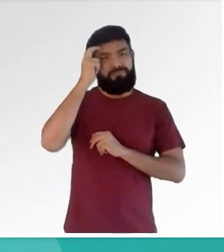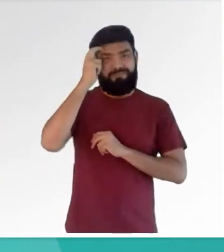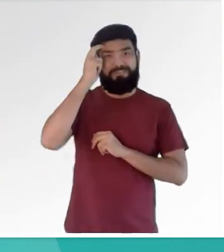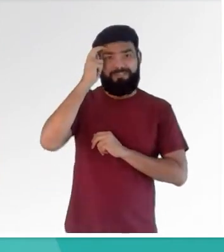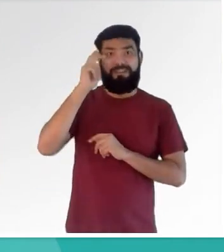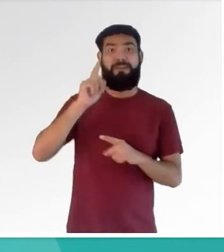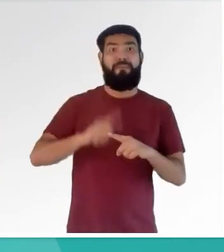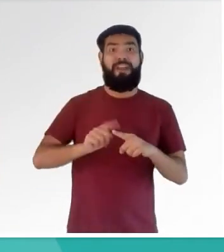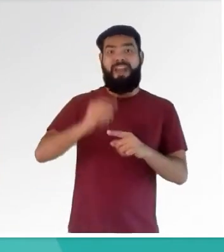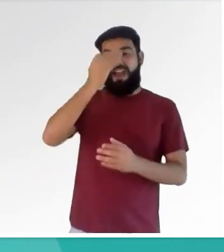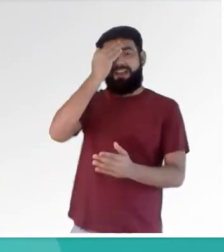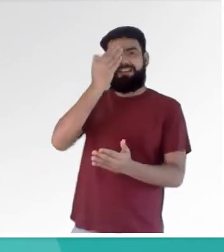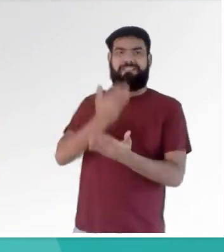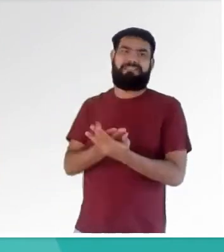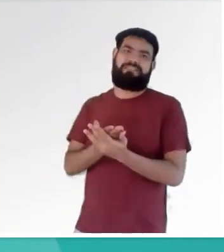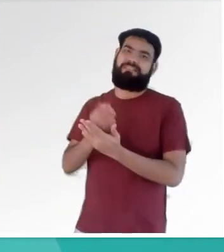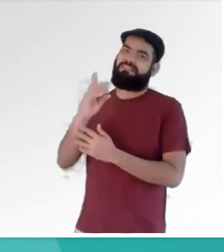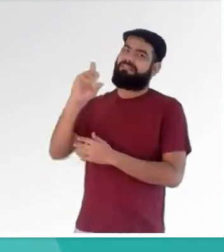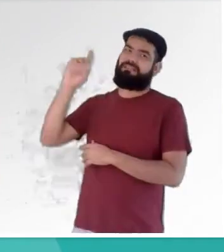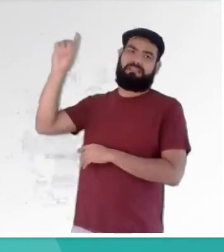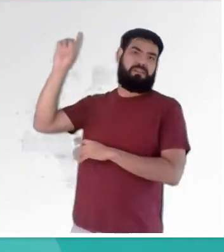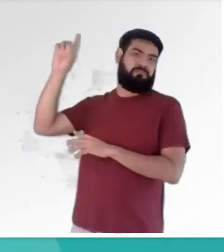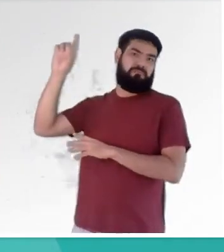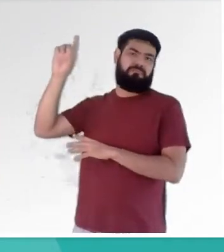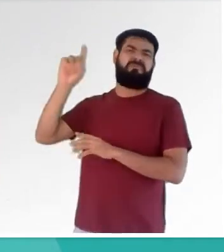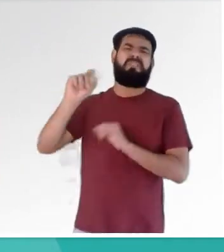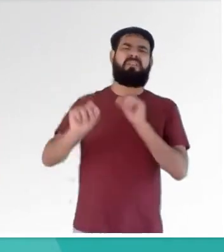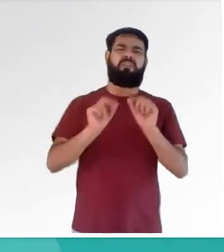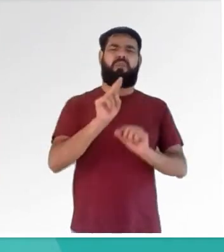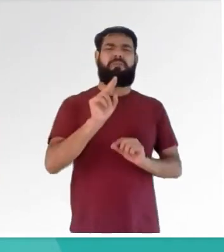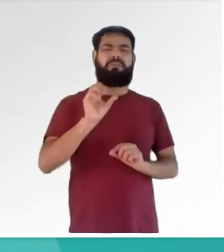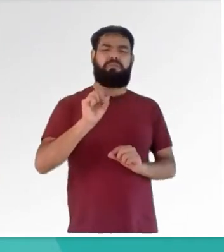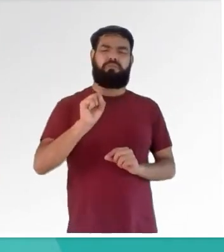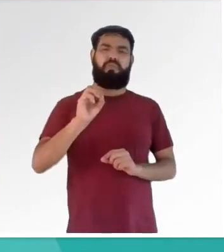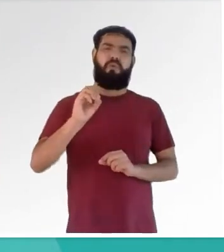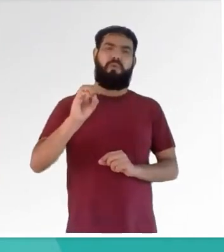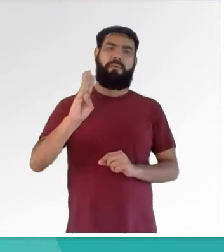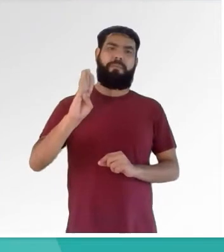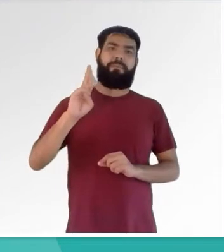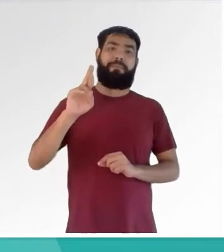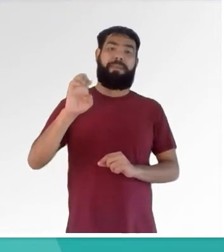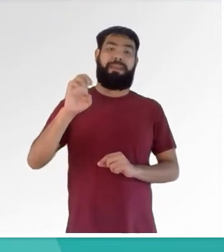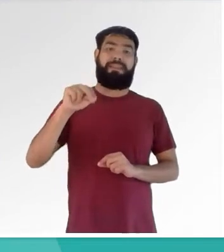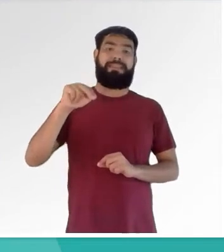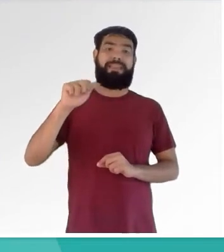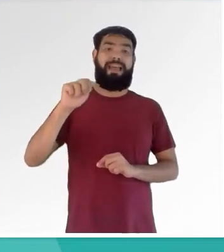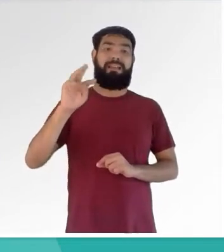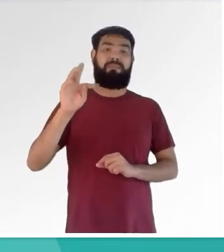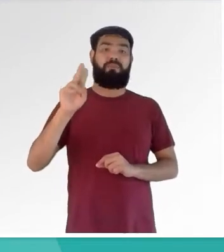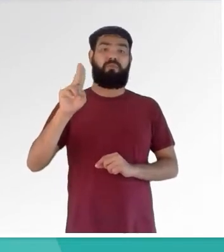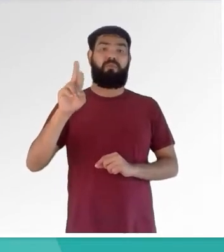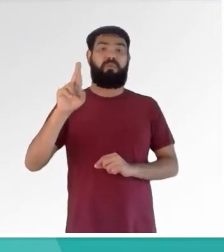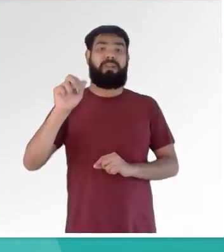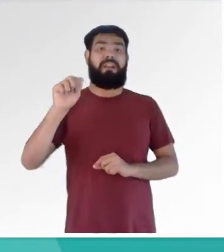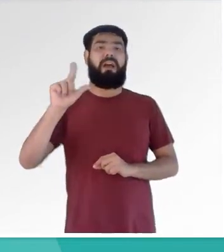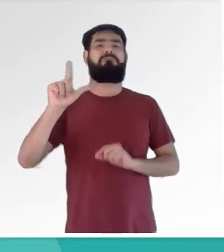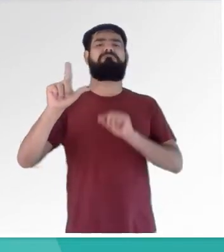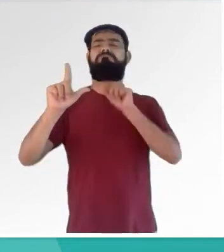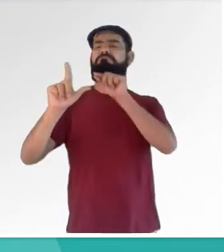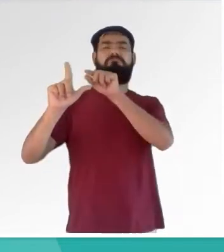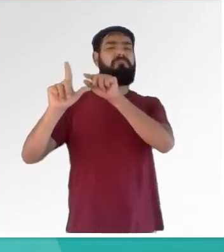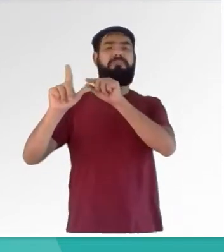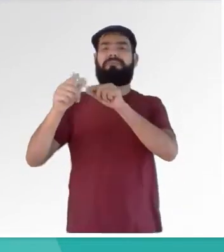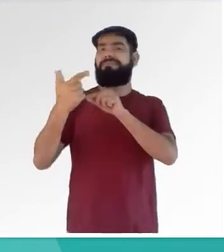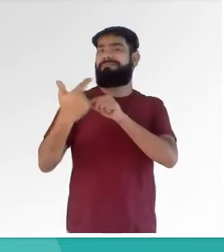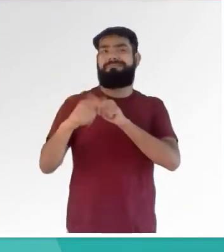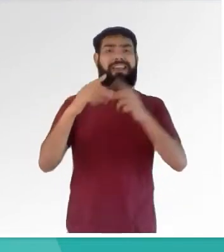no sobrenatural. O que é o sobrenatural? O sobrenatural é aquilo que não é natural, que não está simplesmente